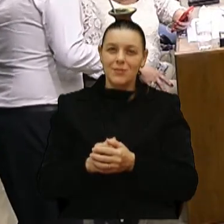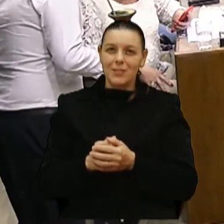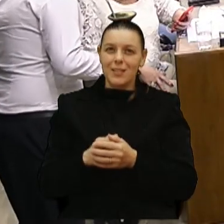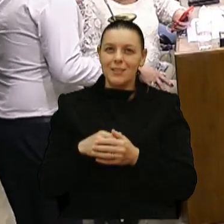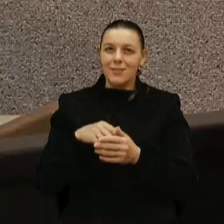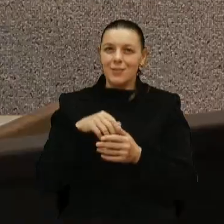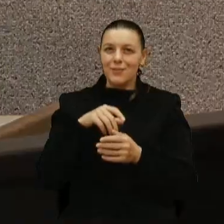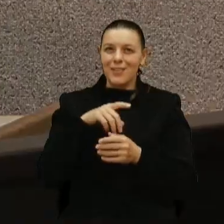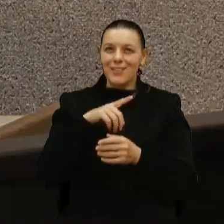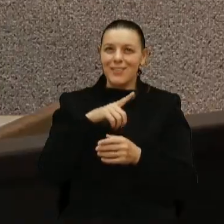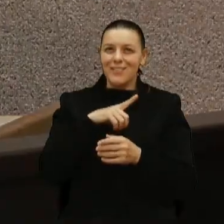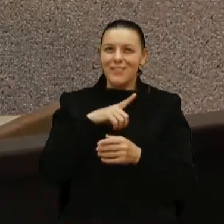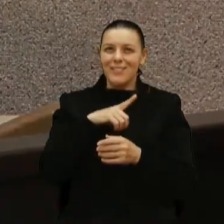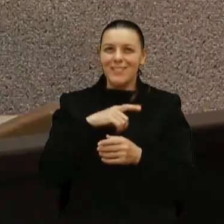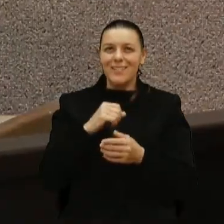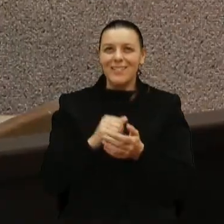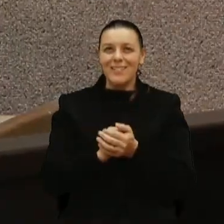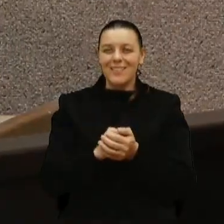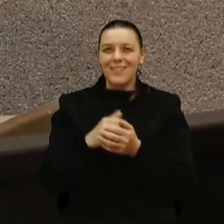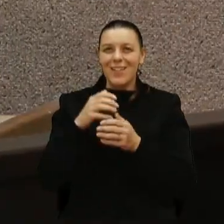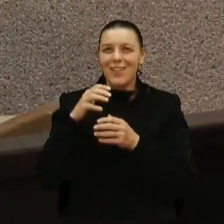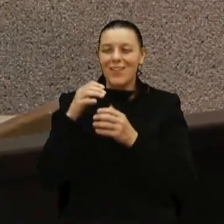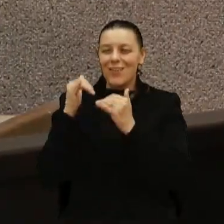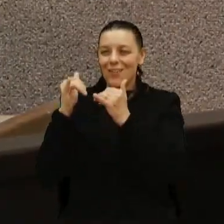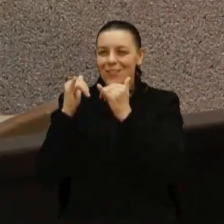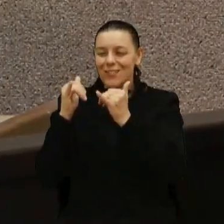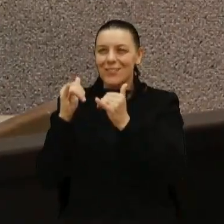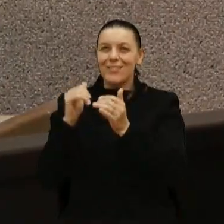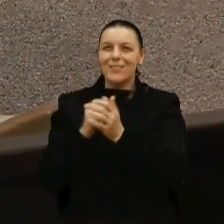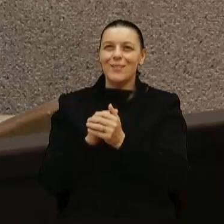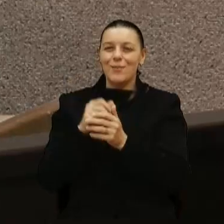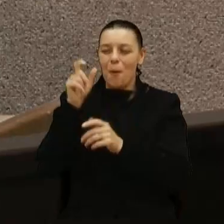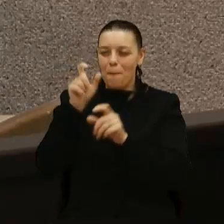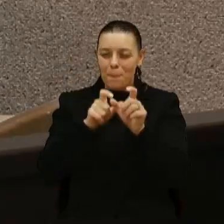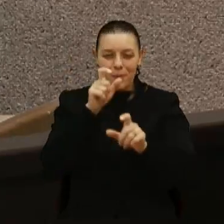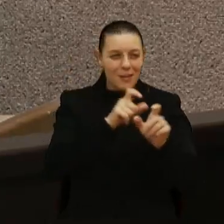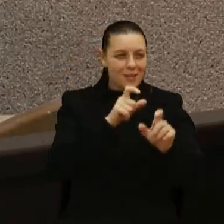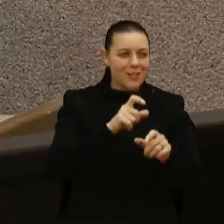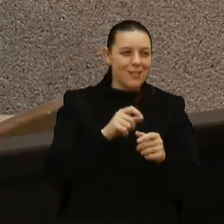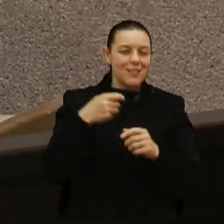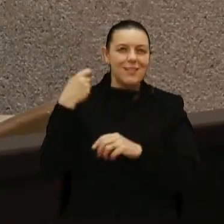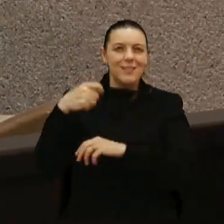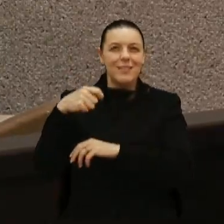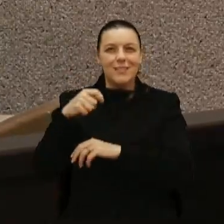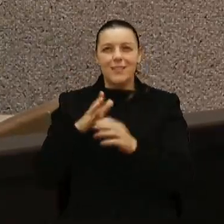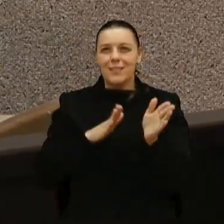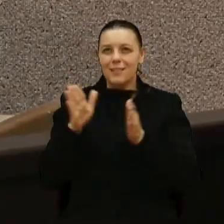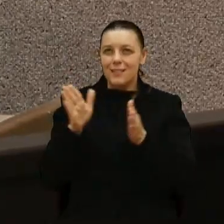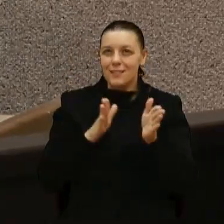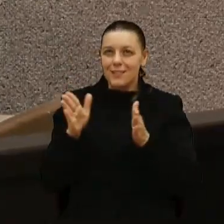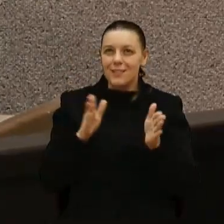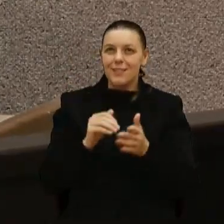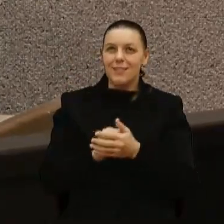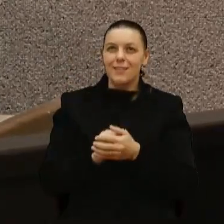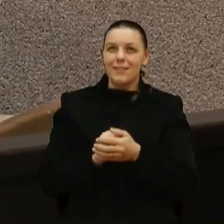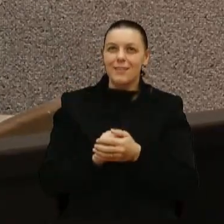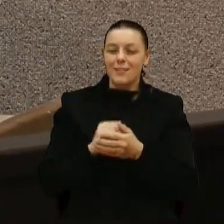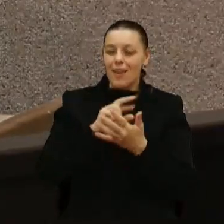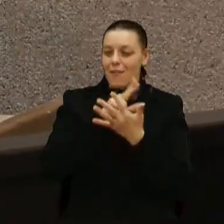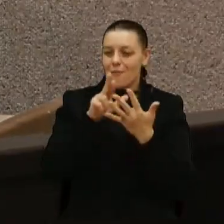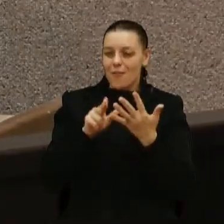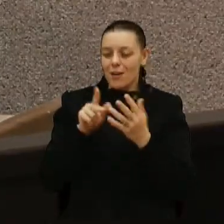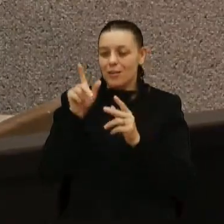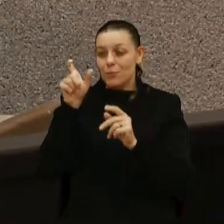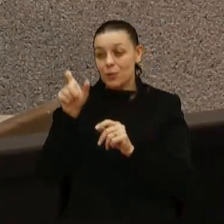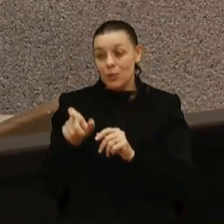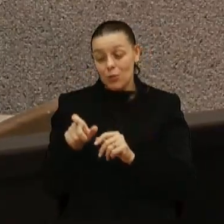muitas pessoas de idade que aguardam o ônibus na nossa cidade, pessoas, né, que precisam de uma acessibilidade. Então, tem diversas pessoas